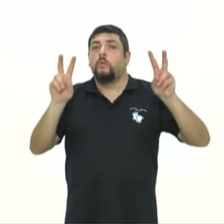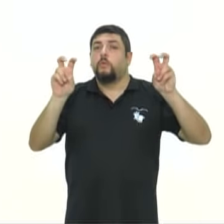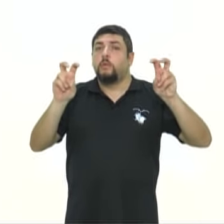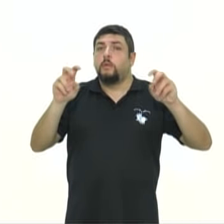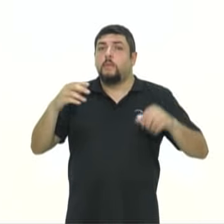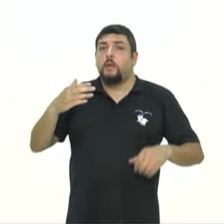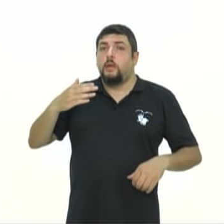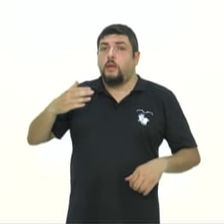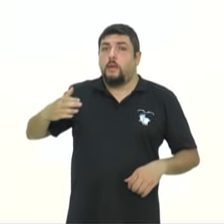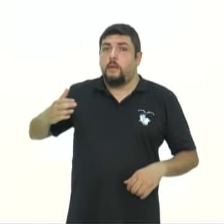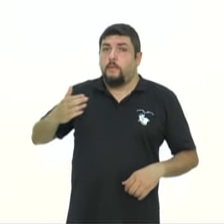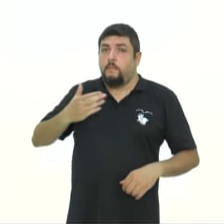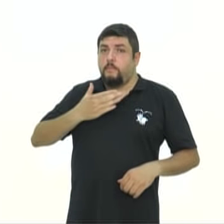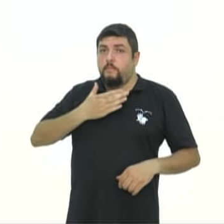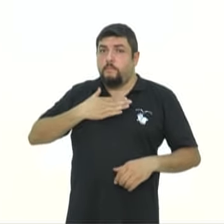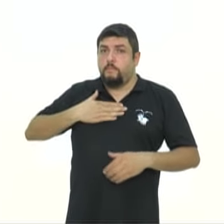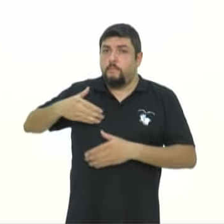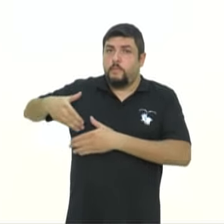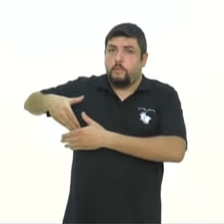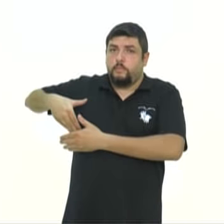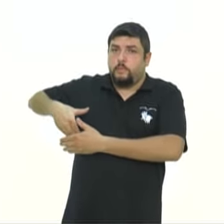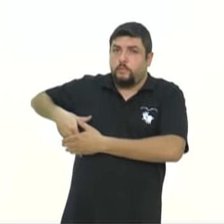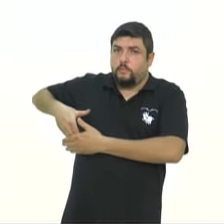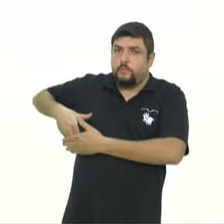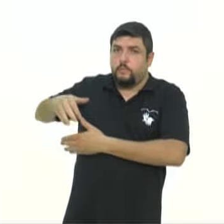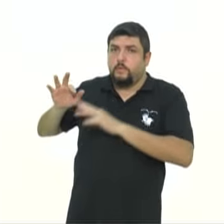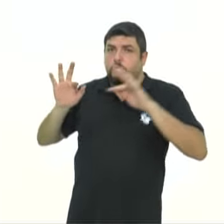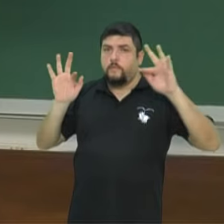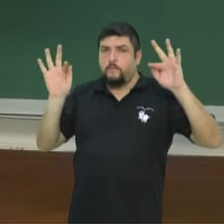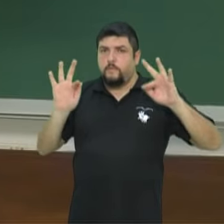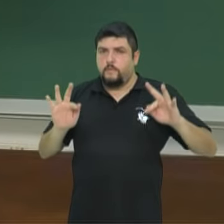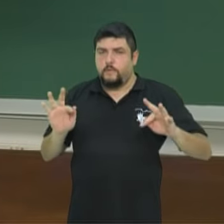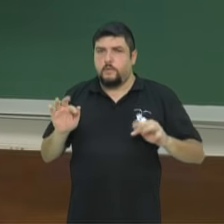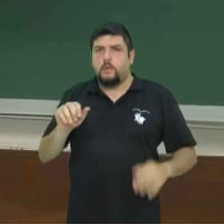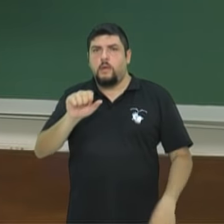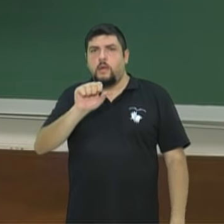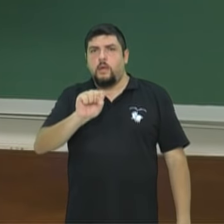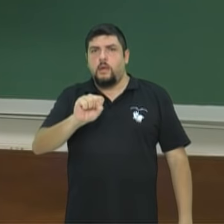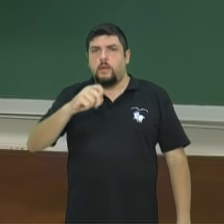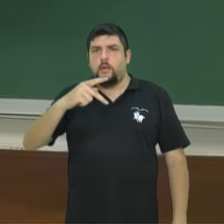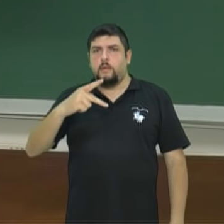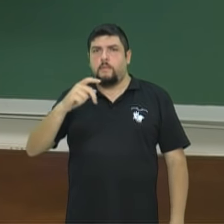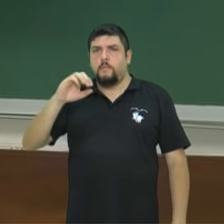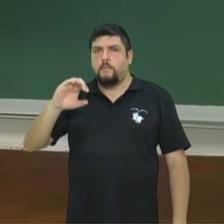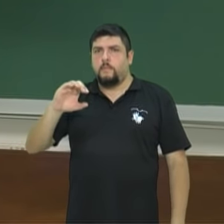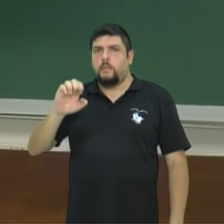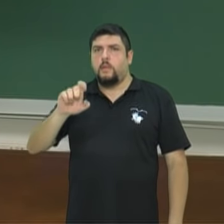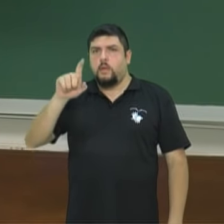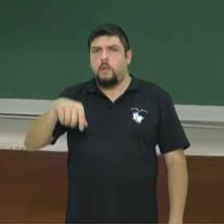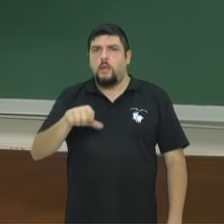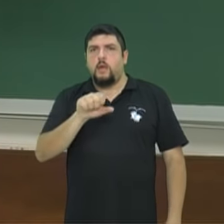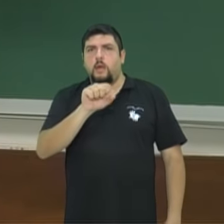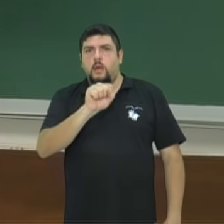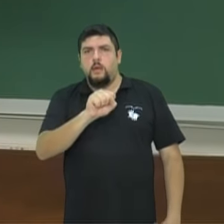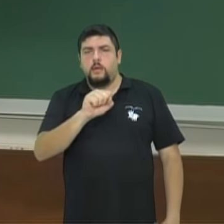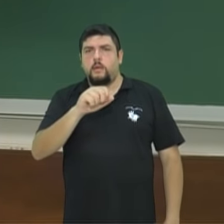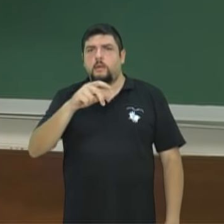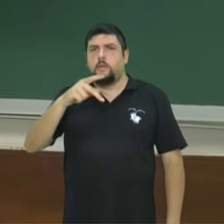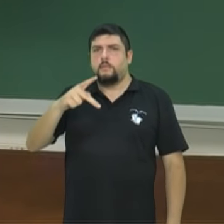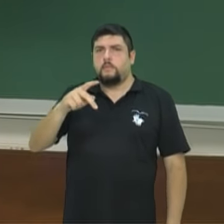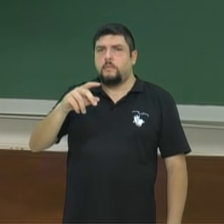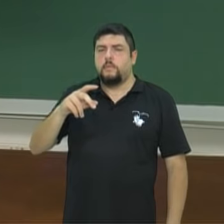iniciativa da SPC Brasil. SPC é o Serviço de Proteção ao Crédito, né? Então, SPC é uma sigla que